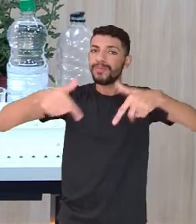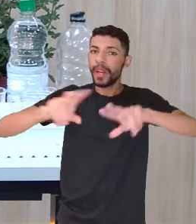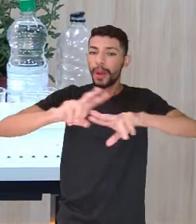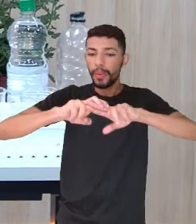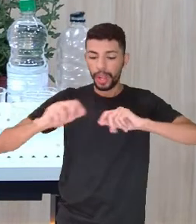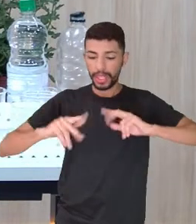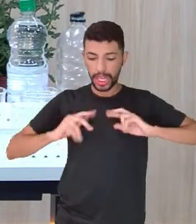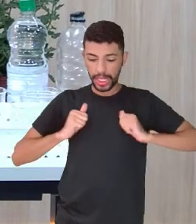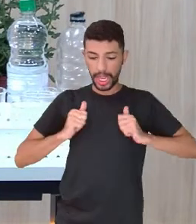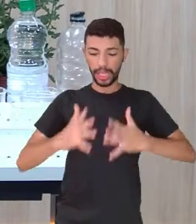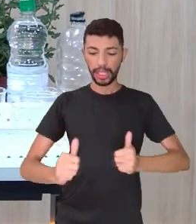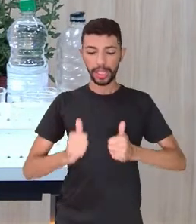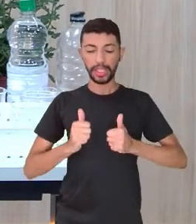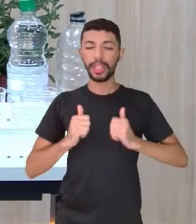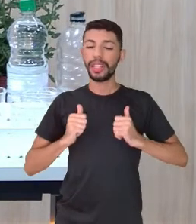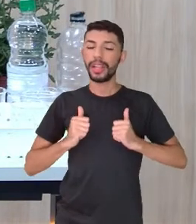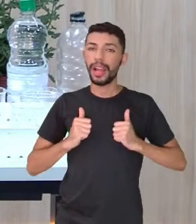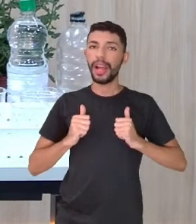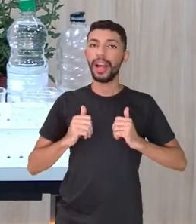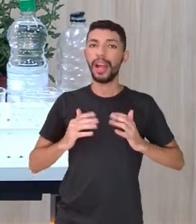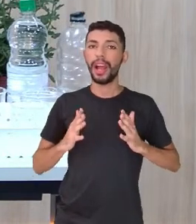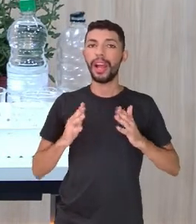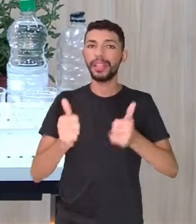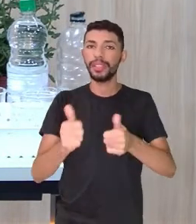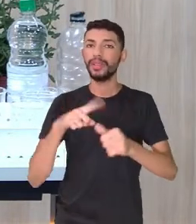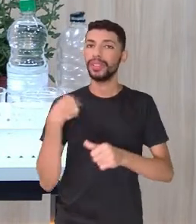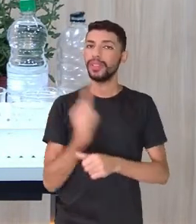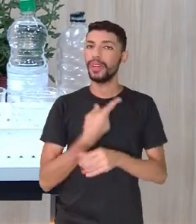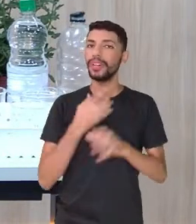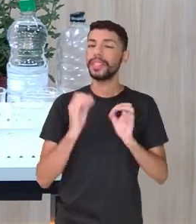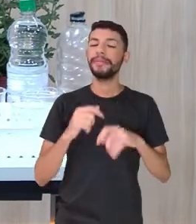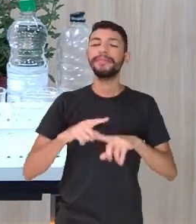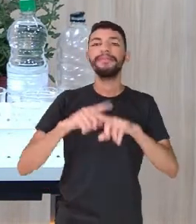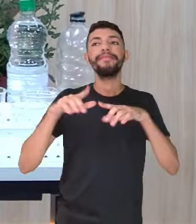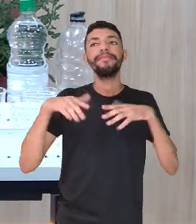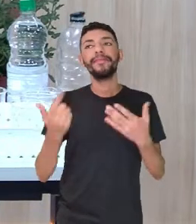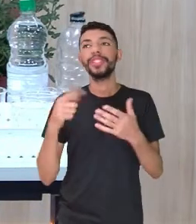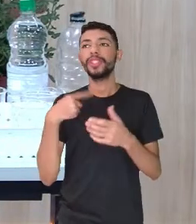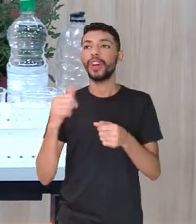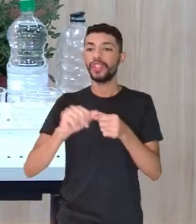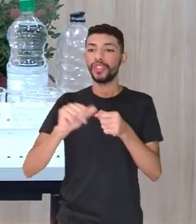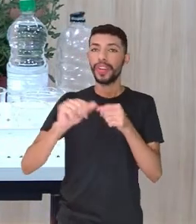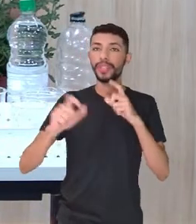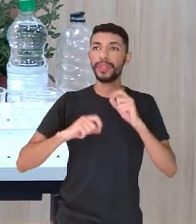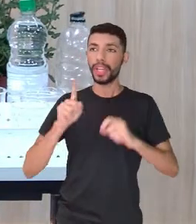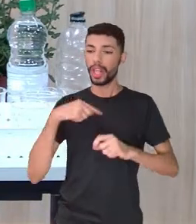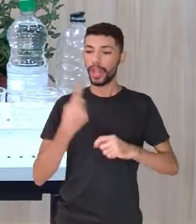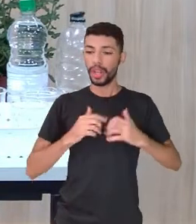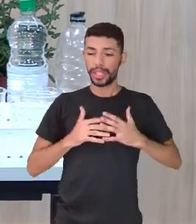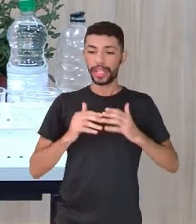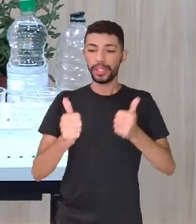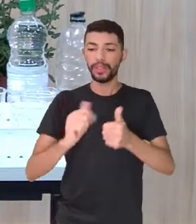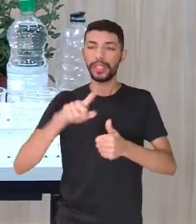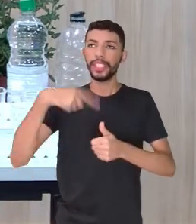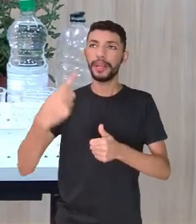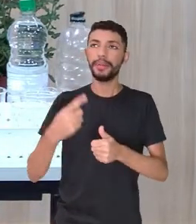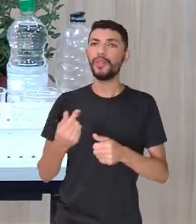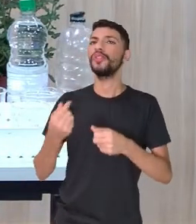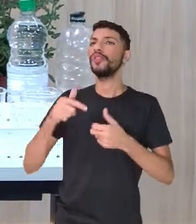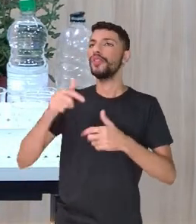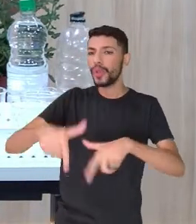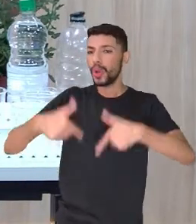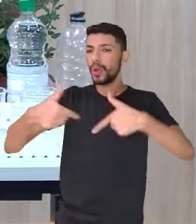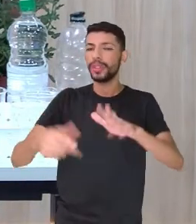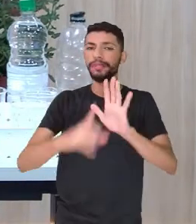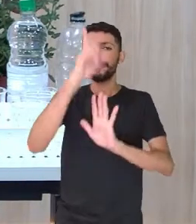ações. Depois que a gente fizer a nossa tarefinha, então a gente vai em busca dos nossos direitos. Vamos lá.